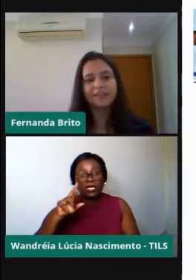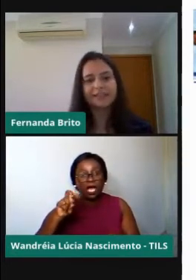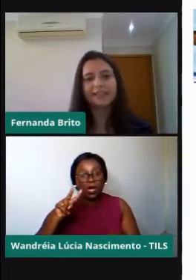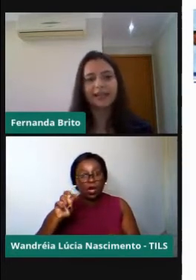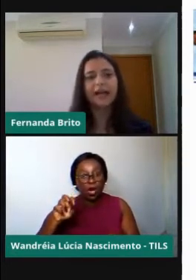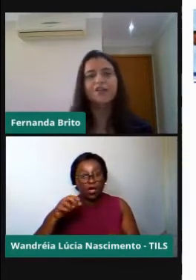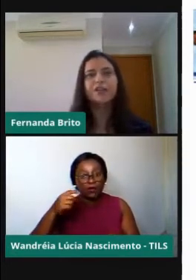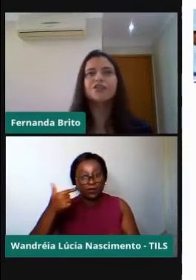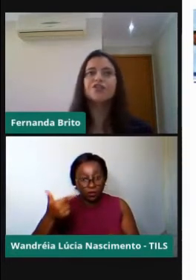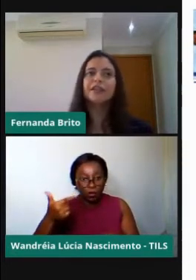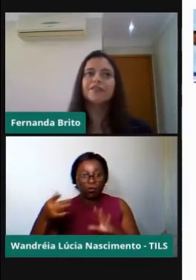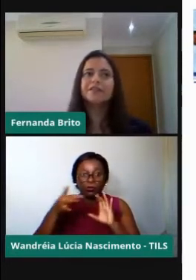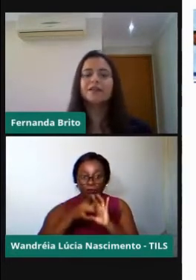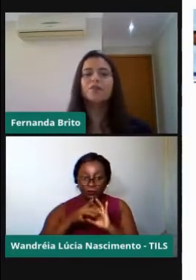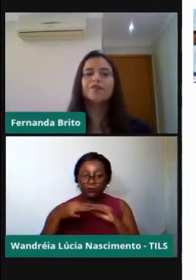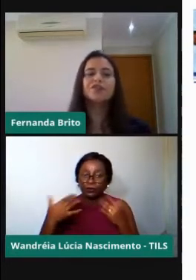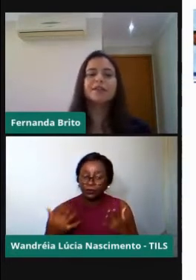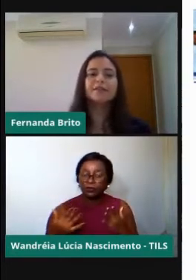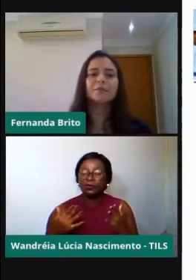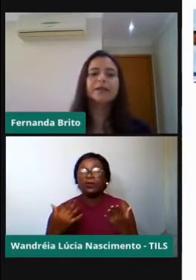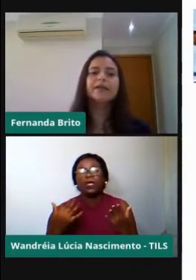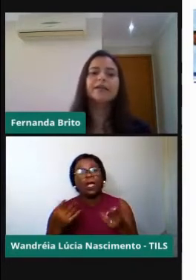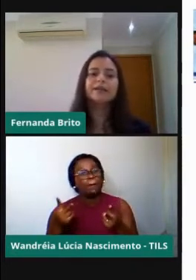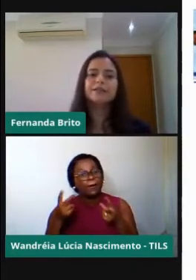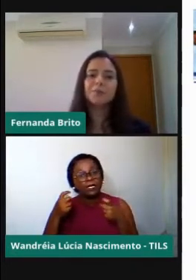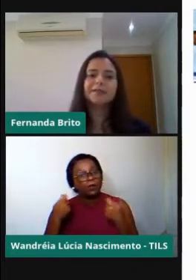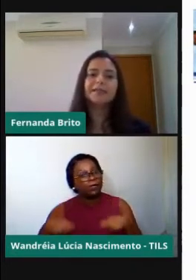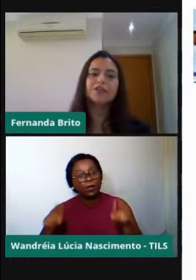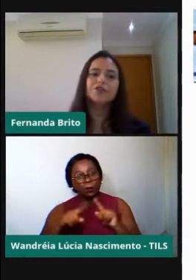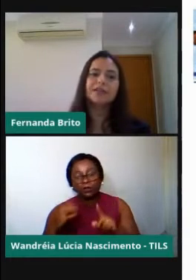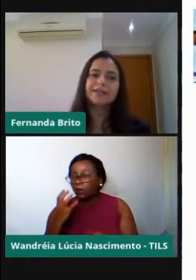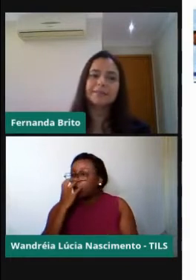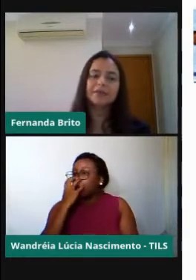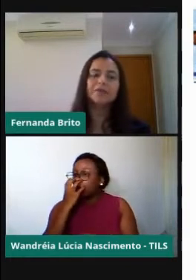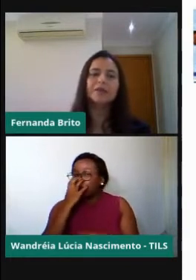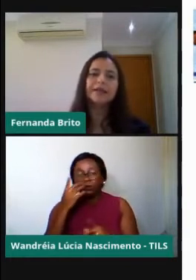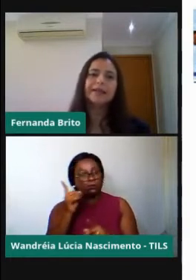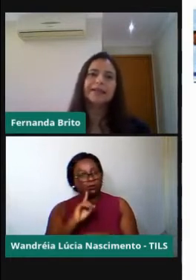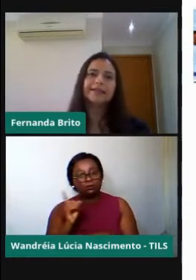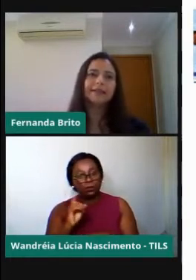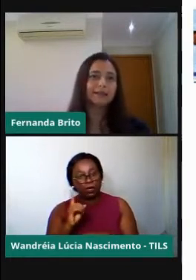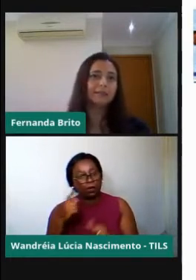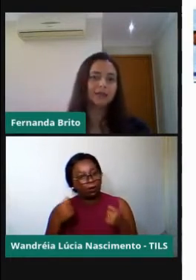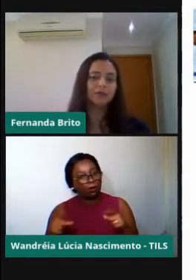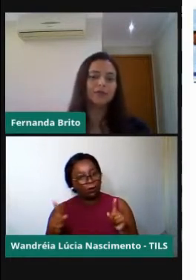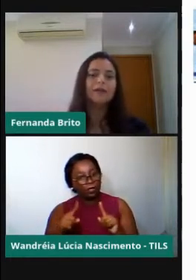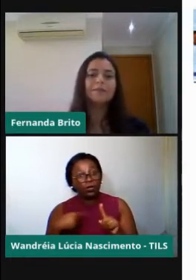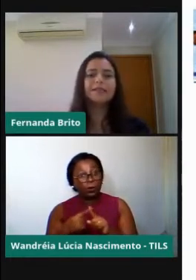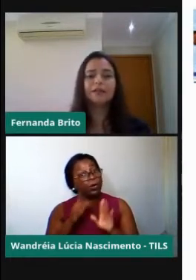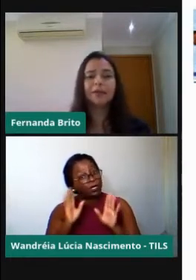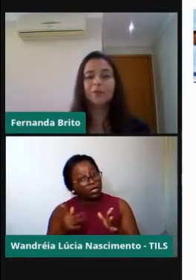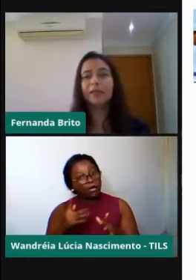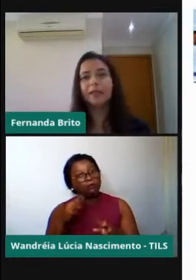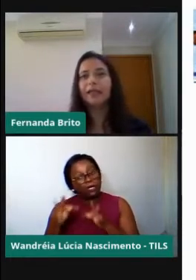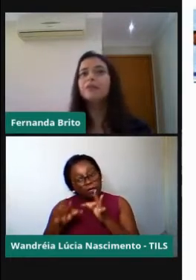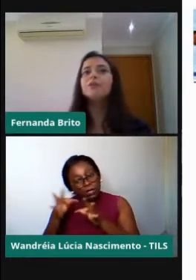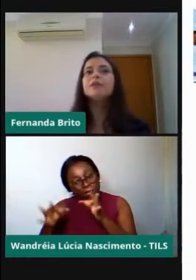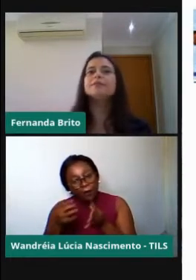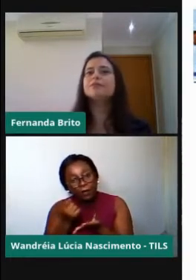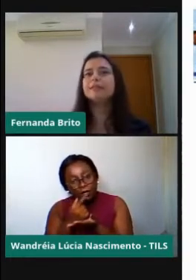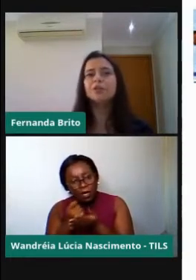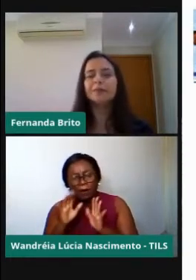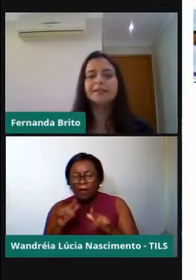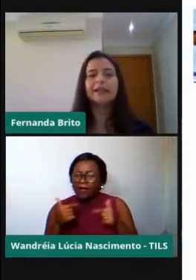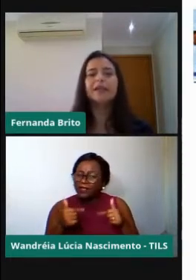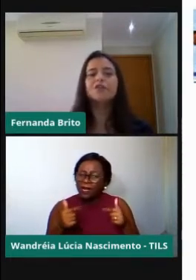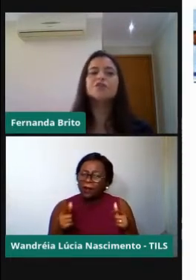não houve a necessidade, né, de intervenção com ventilação mecânica nesses pacientes que receberam esse tratamento. Mas é um trabalho pequeno,